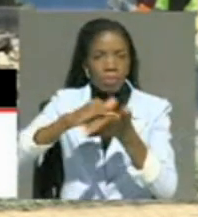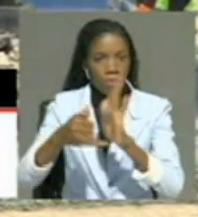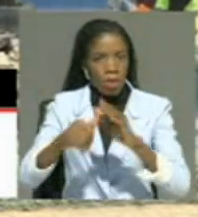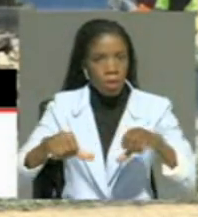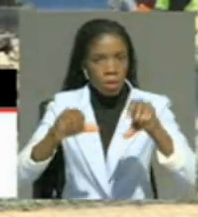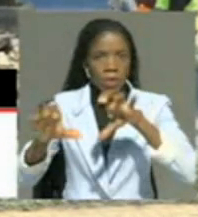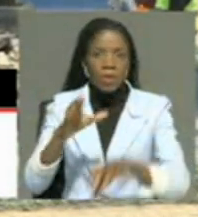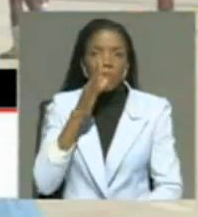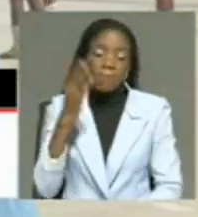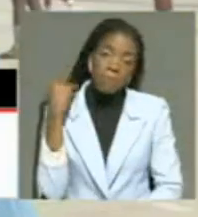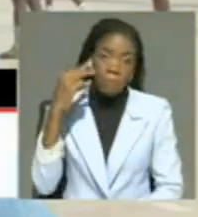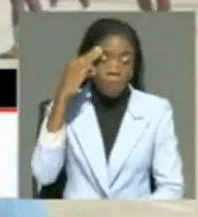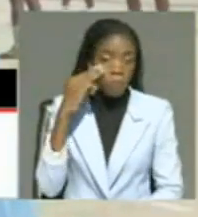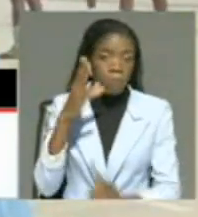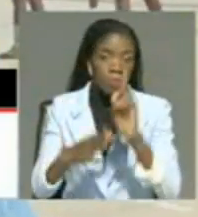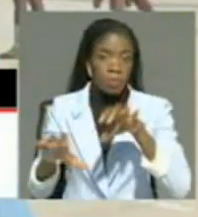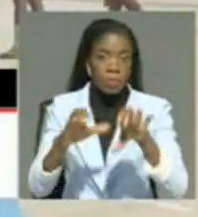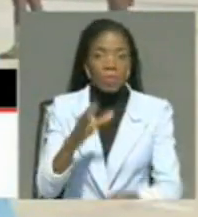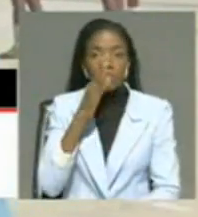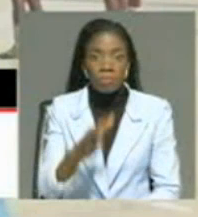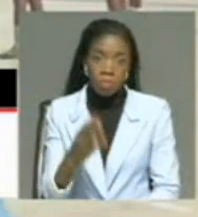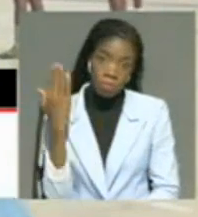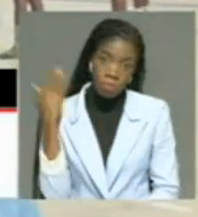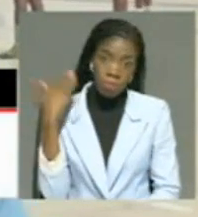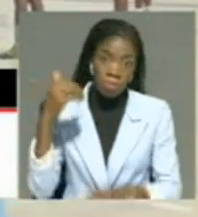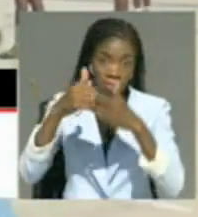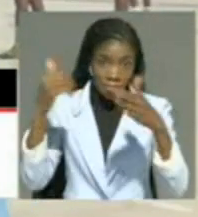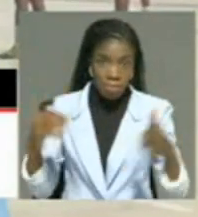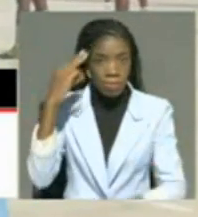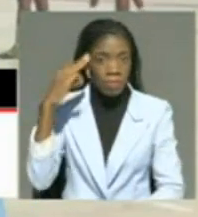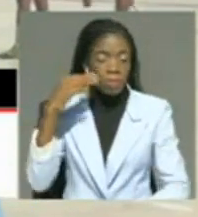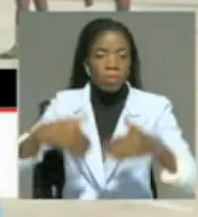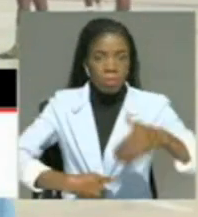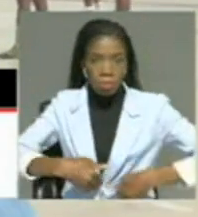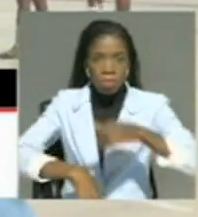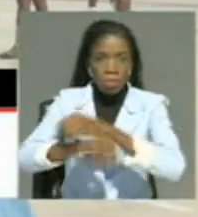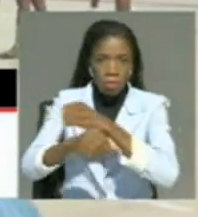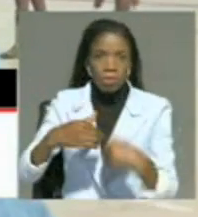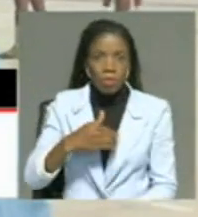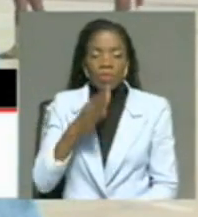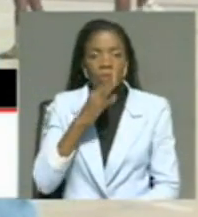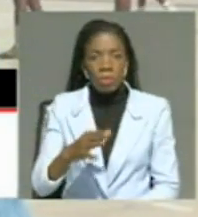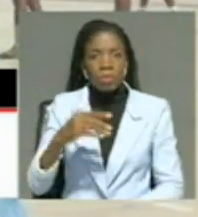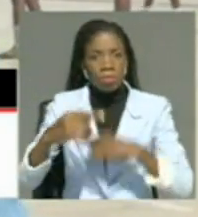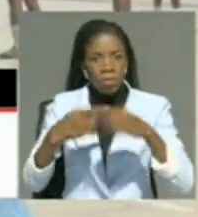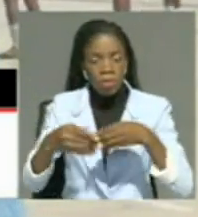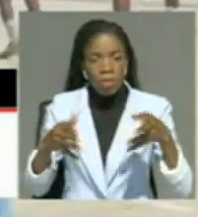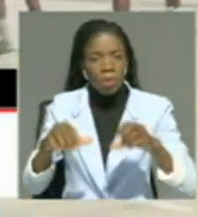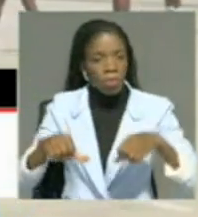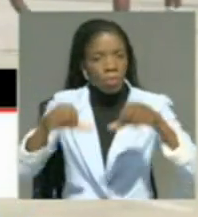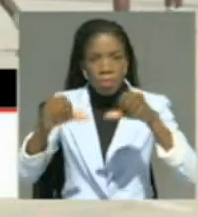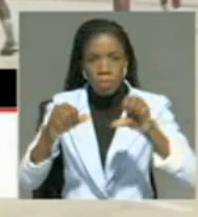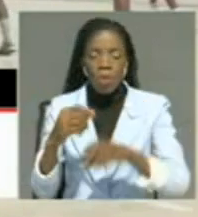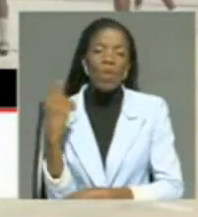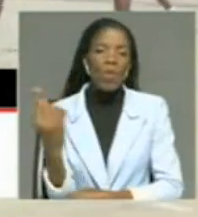Ana Paula também tinha deixado. Também tivemos uma handebolista antes no Ministério da Juventude e Desportos. Ela vai dar continuidade